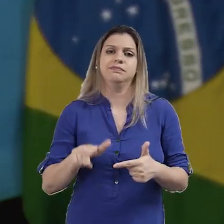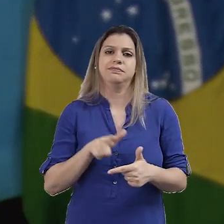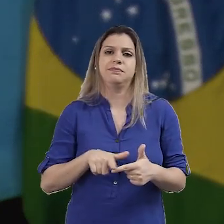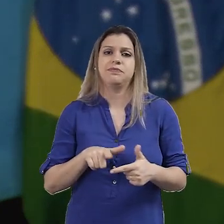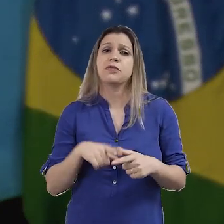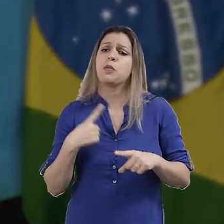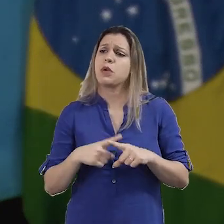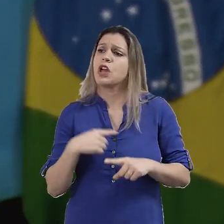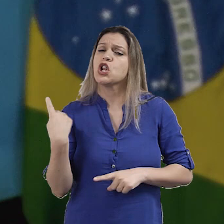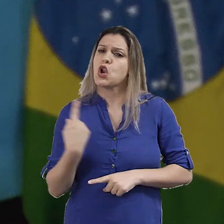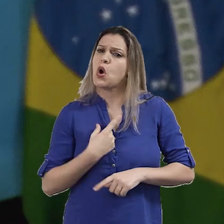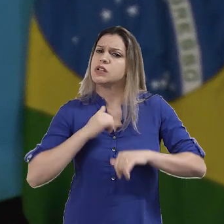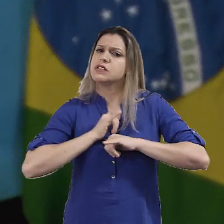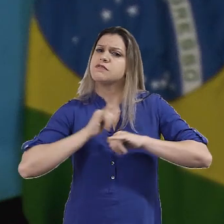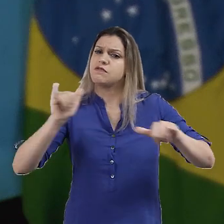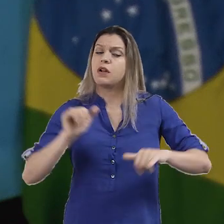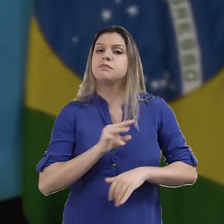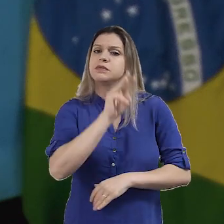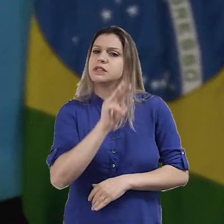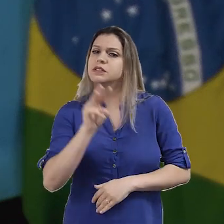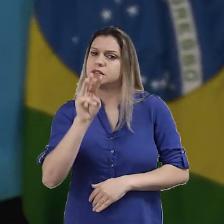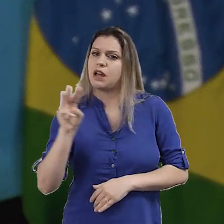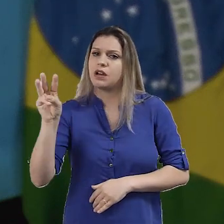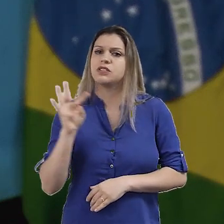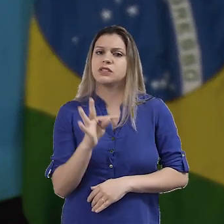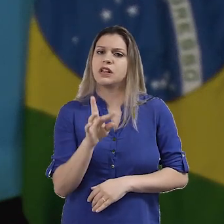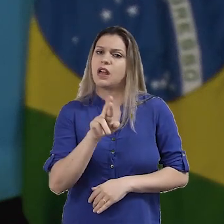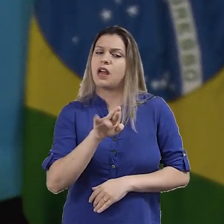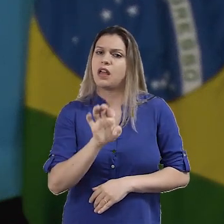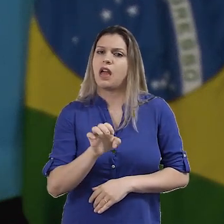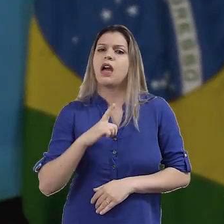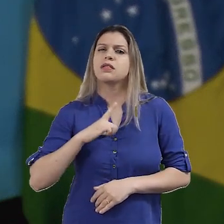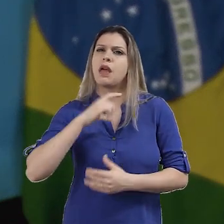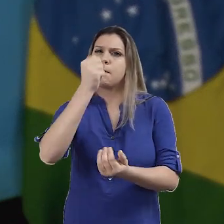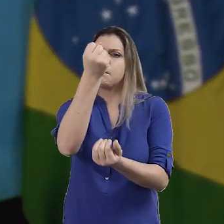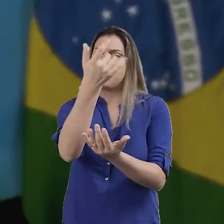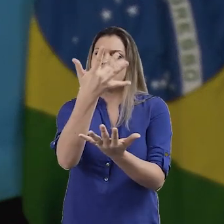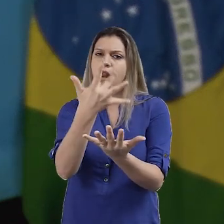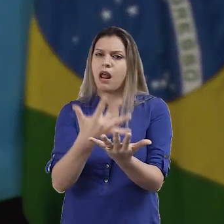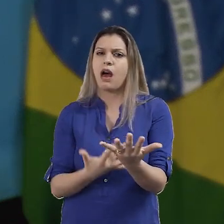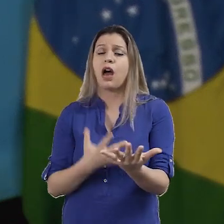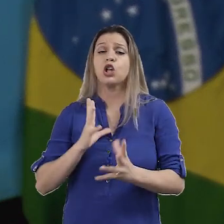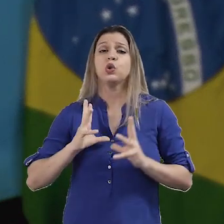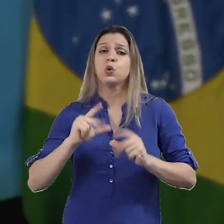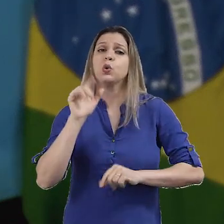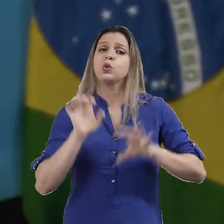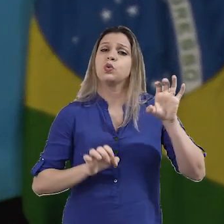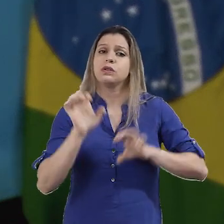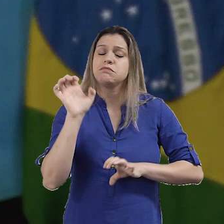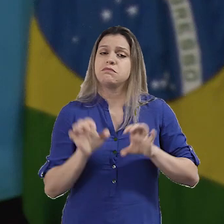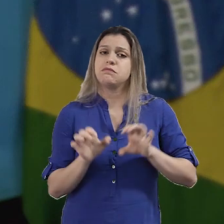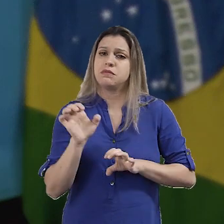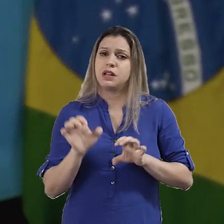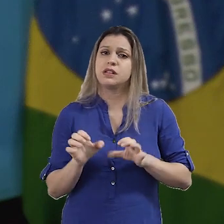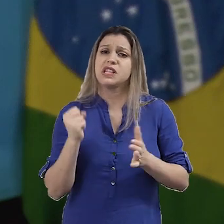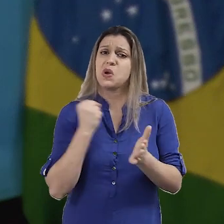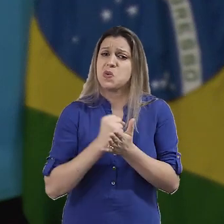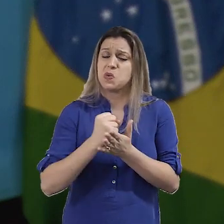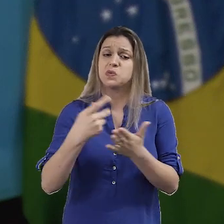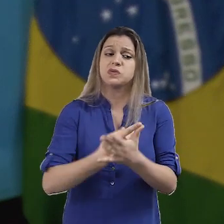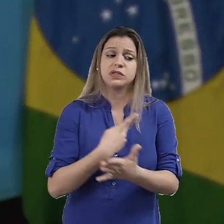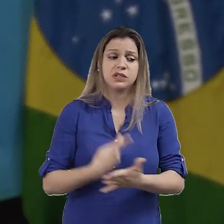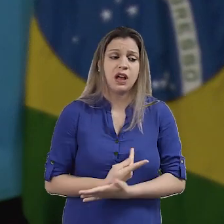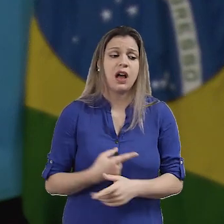nós divulgamos essas penalidades no site do TRE, tem uma relação de todas as empresas que descumpriram contratação,